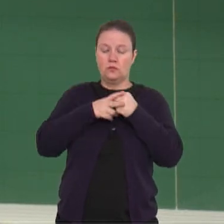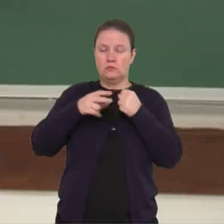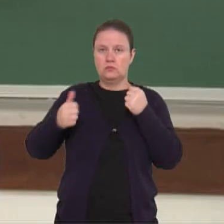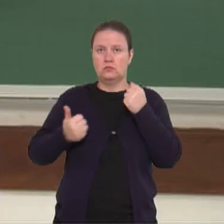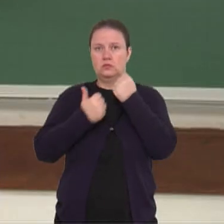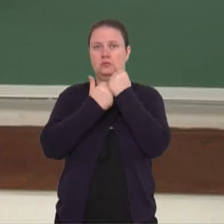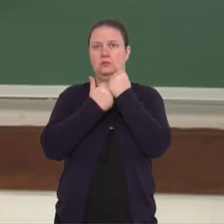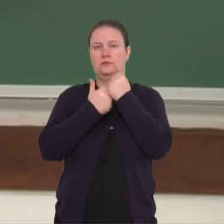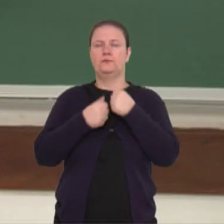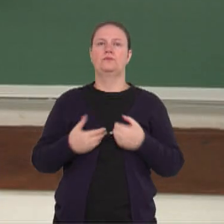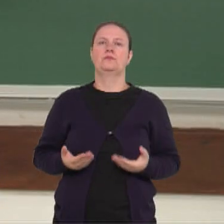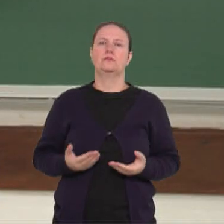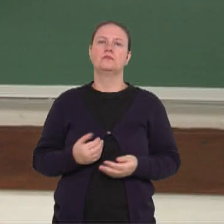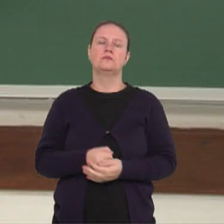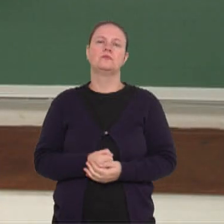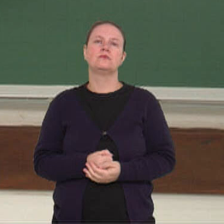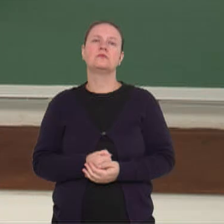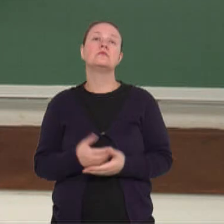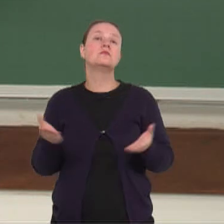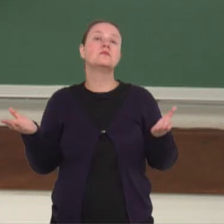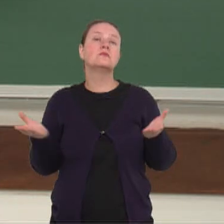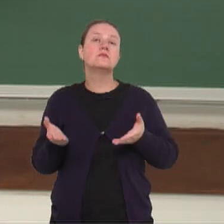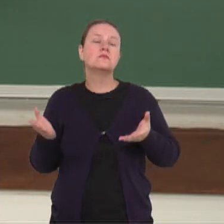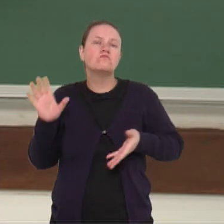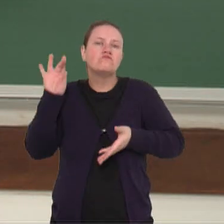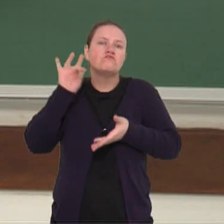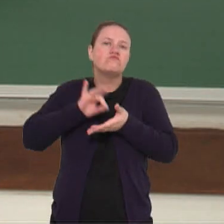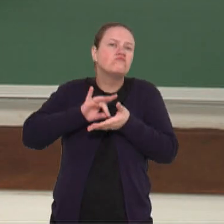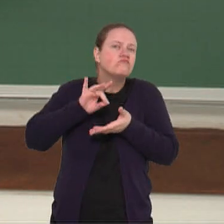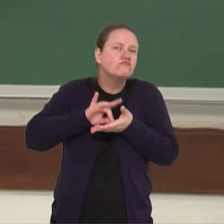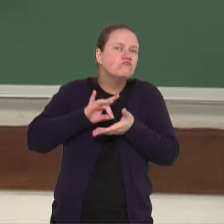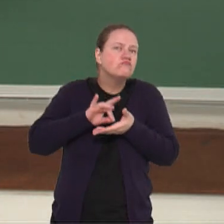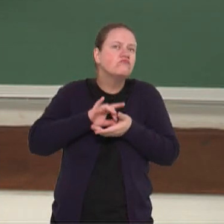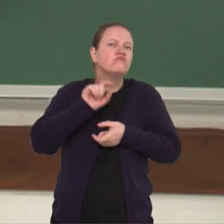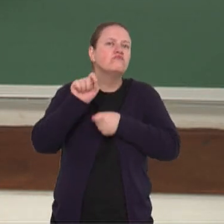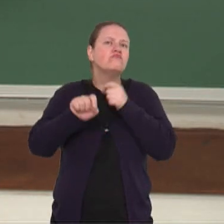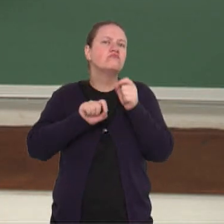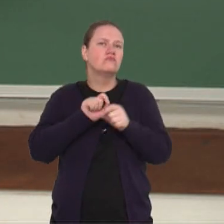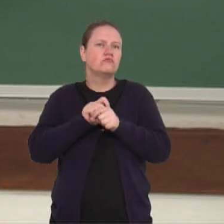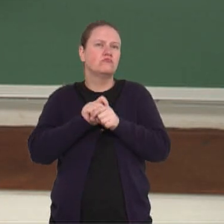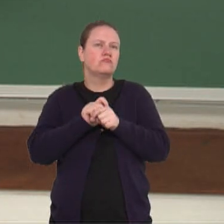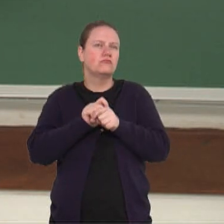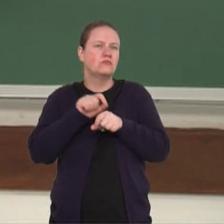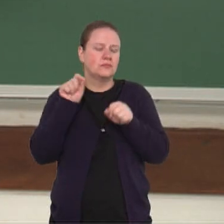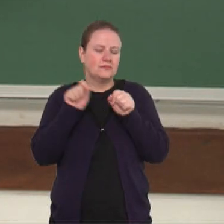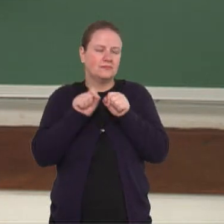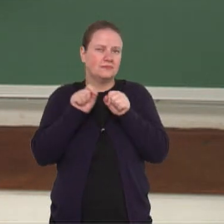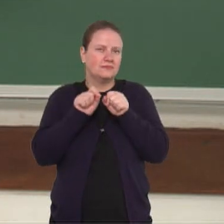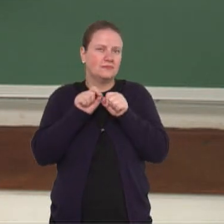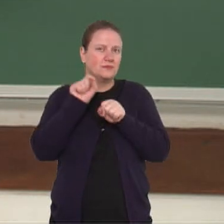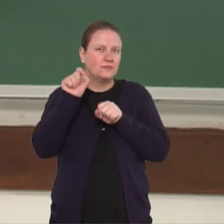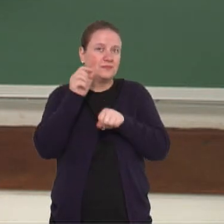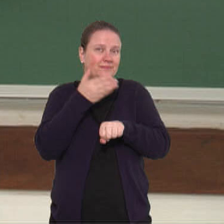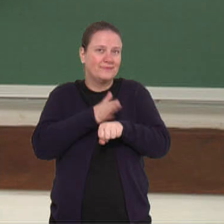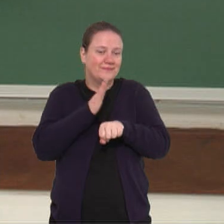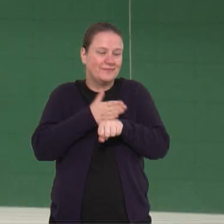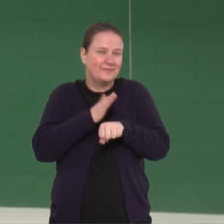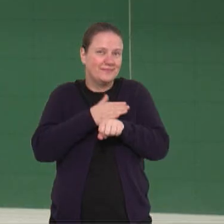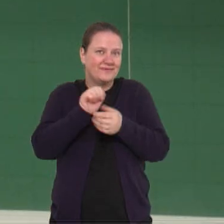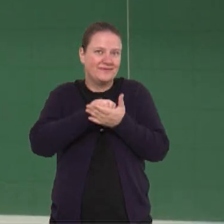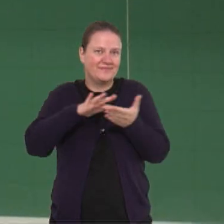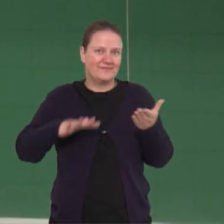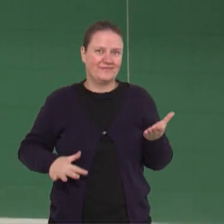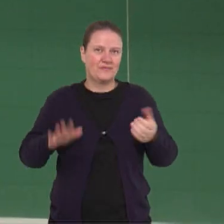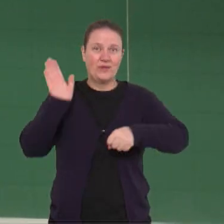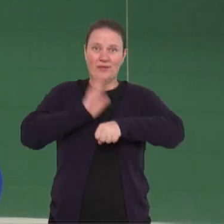Agora, vamos fixar a forma negativa do passado simples fazendo mais alguns exercícios? Que tal? Mais um